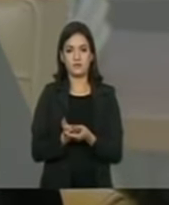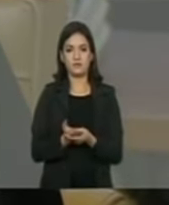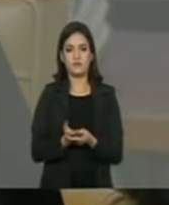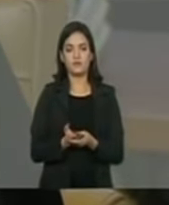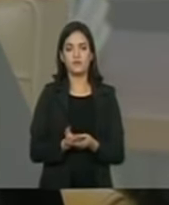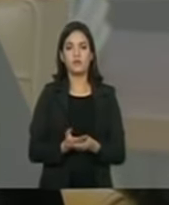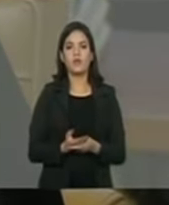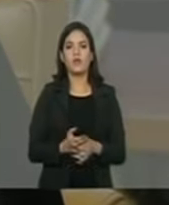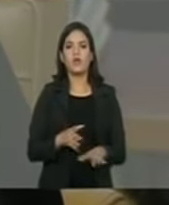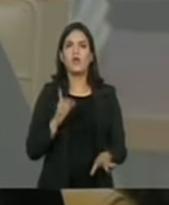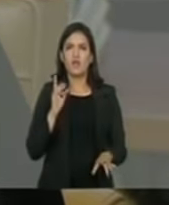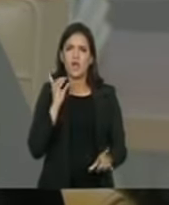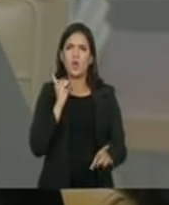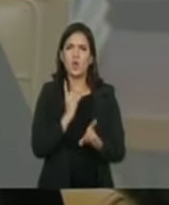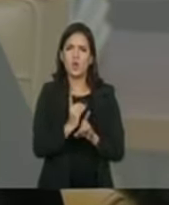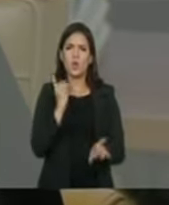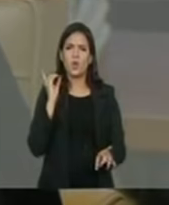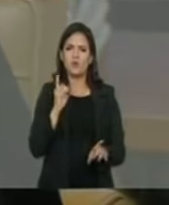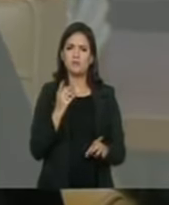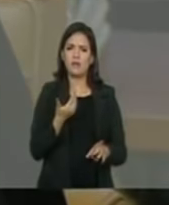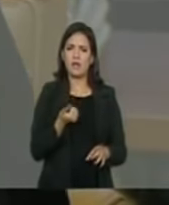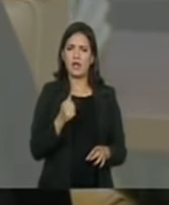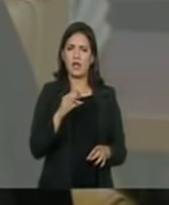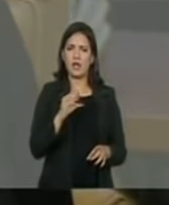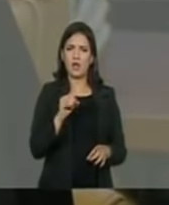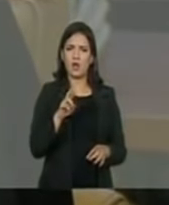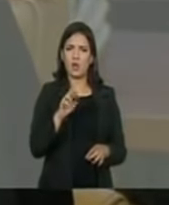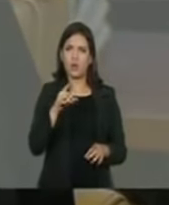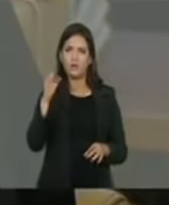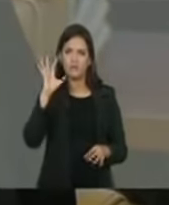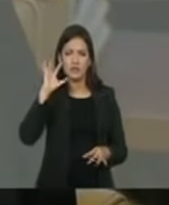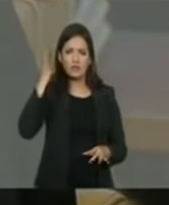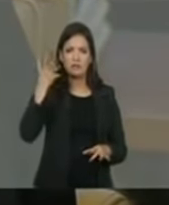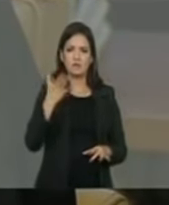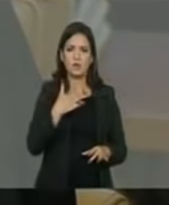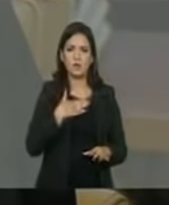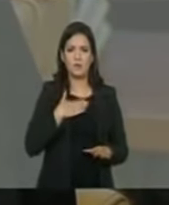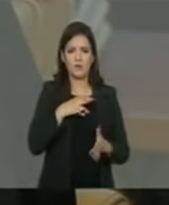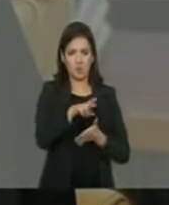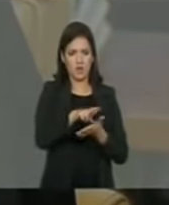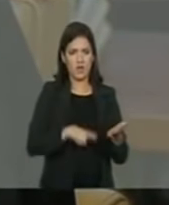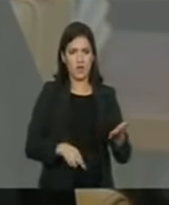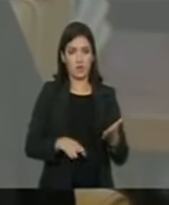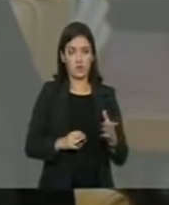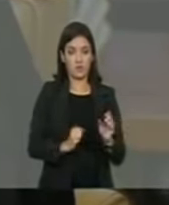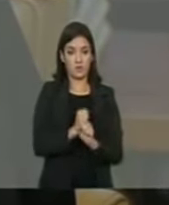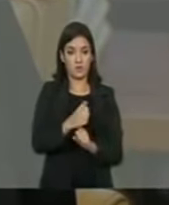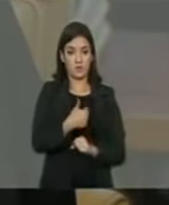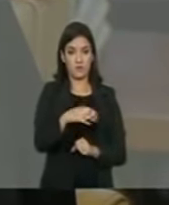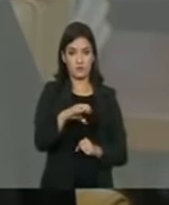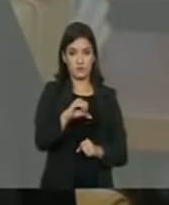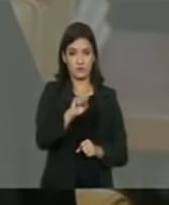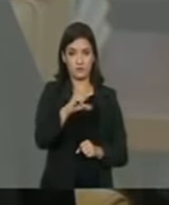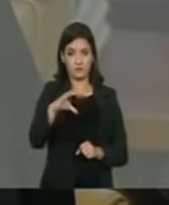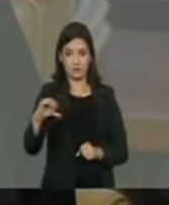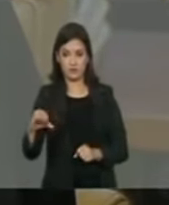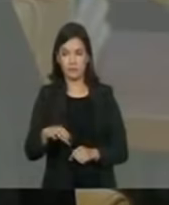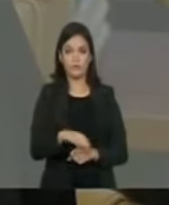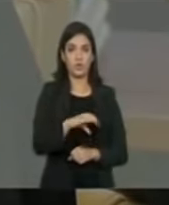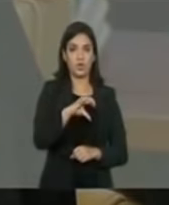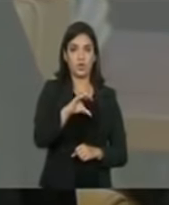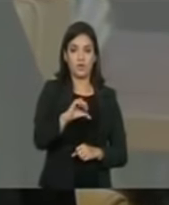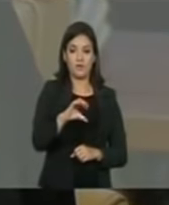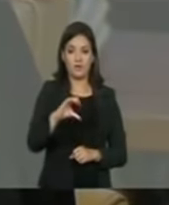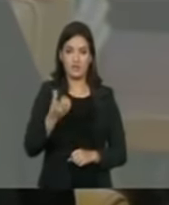acórdão os meus de que foi relator que data de 1989 a 1996 e de